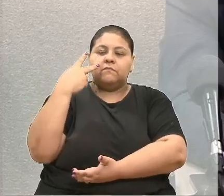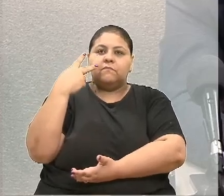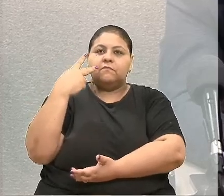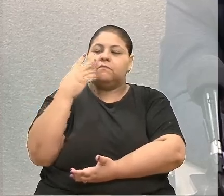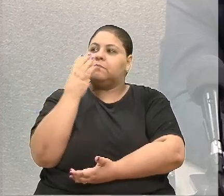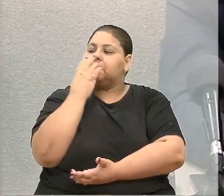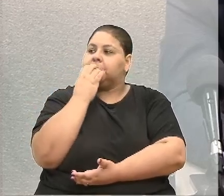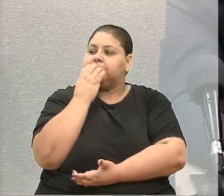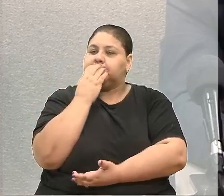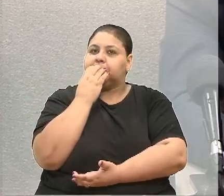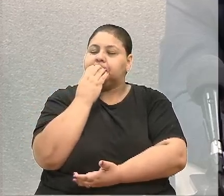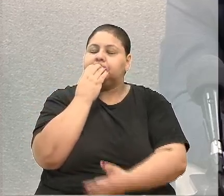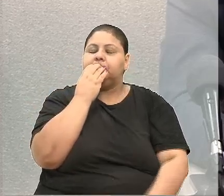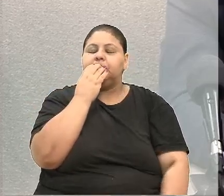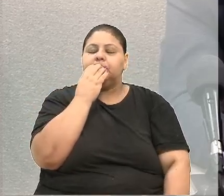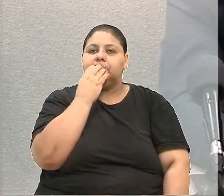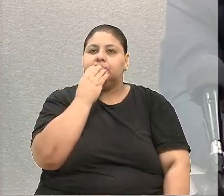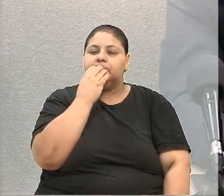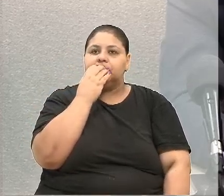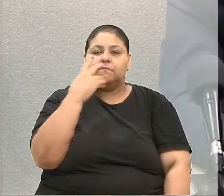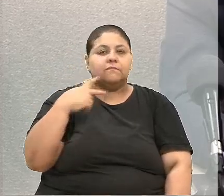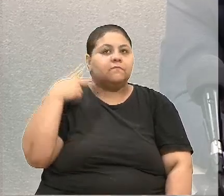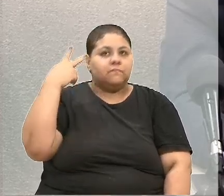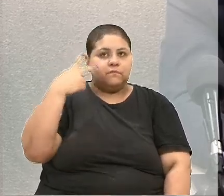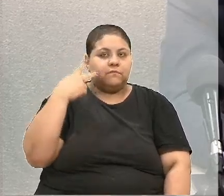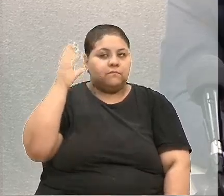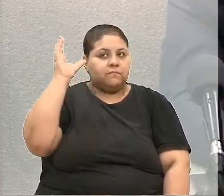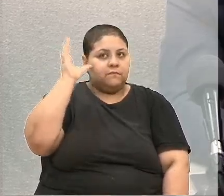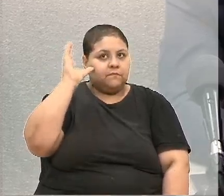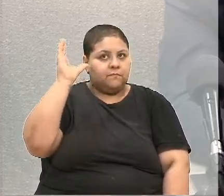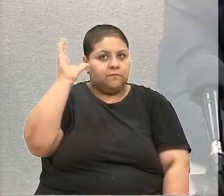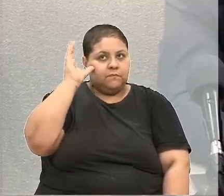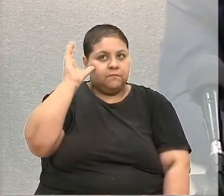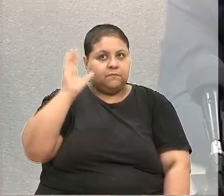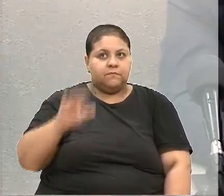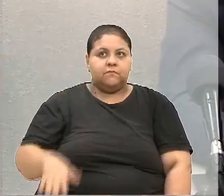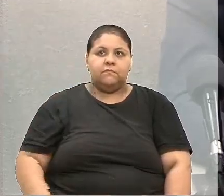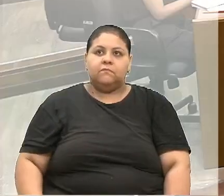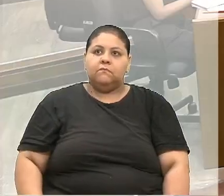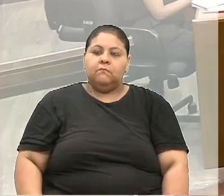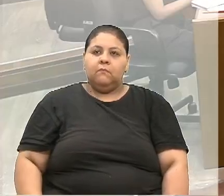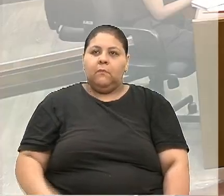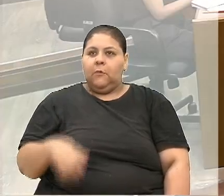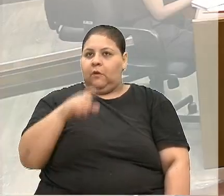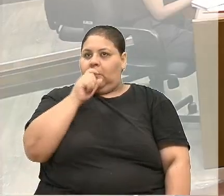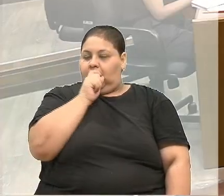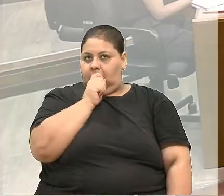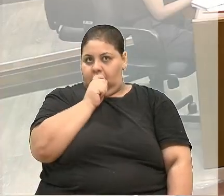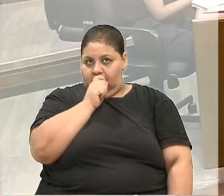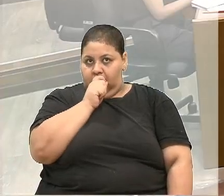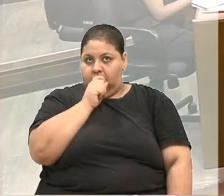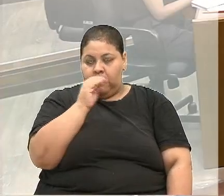Gilfredo Otto de Camilles, vereador Oumir Cadori. Obrigada, vereadora